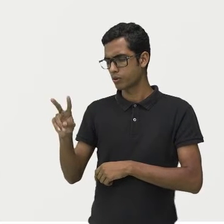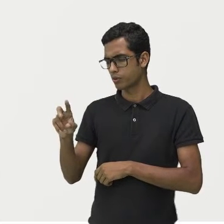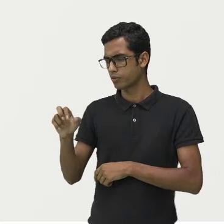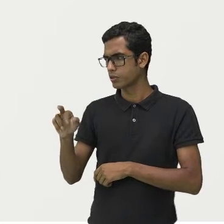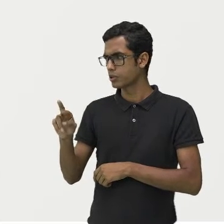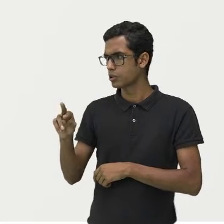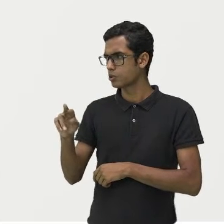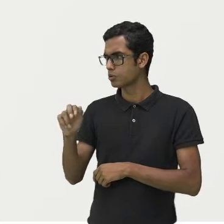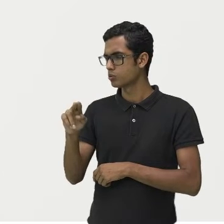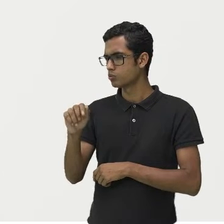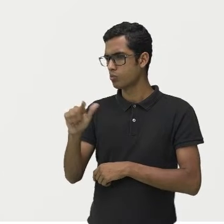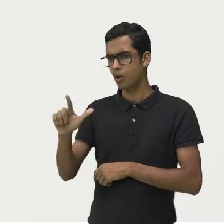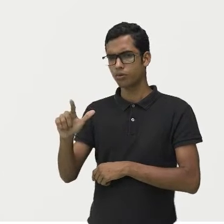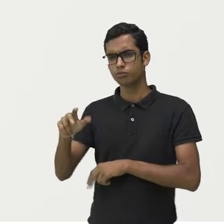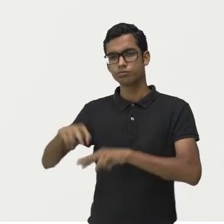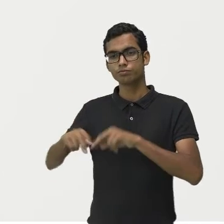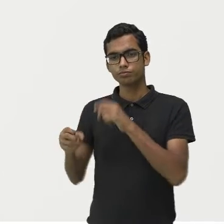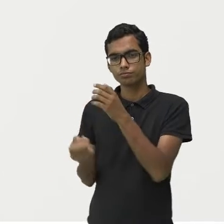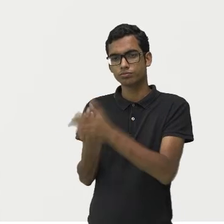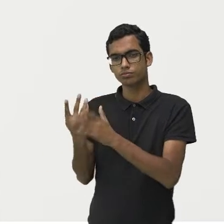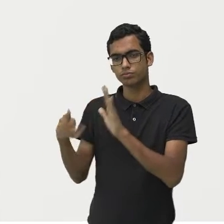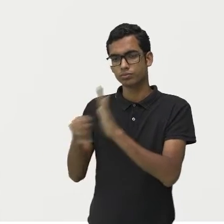o foco é formado pelo